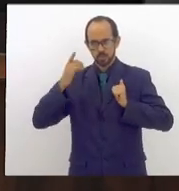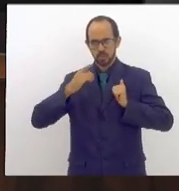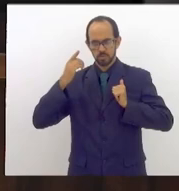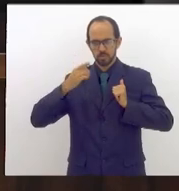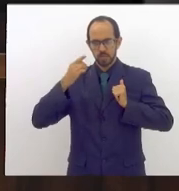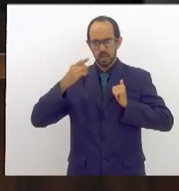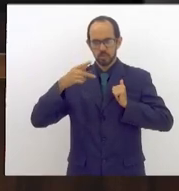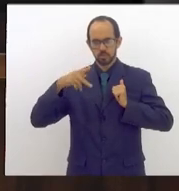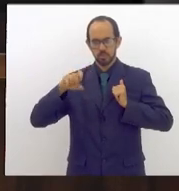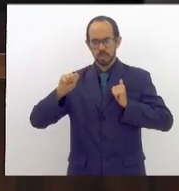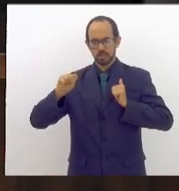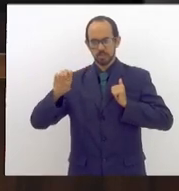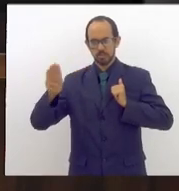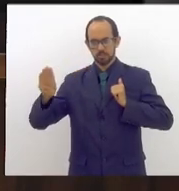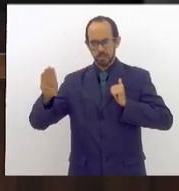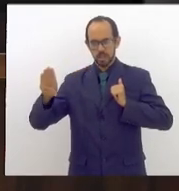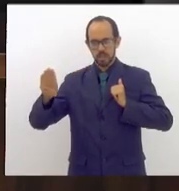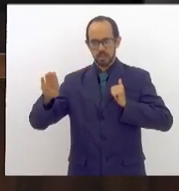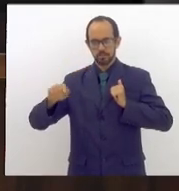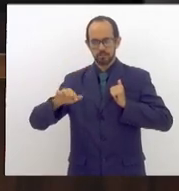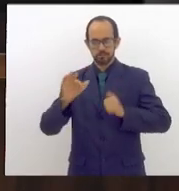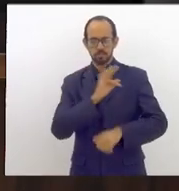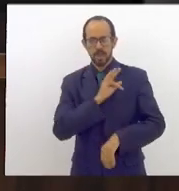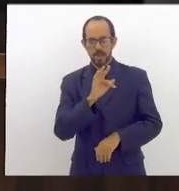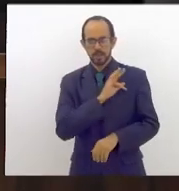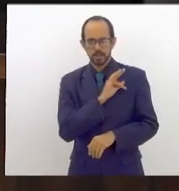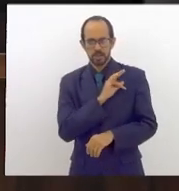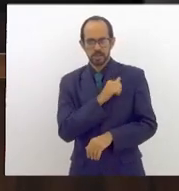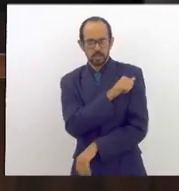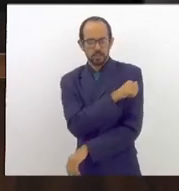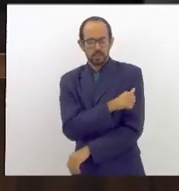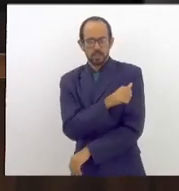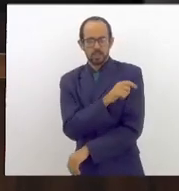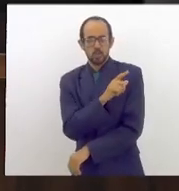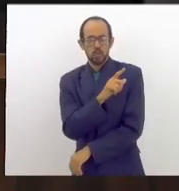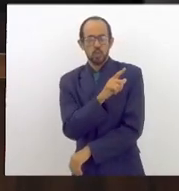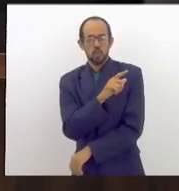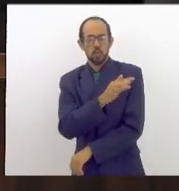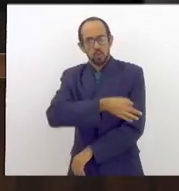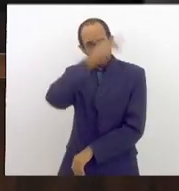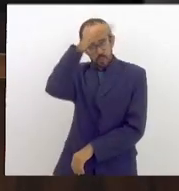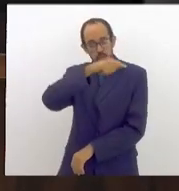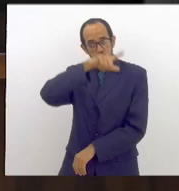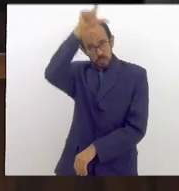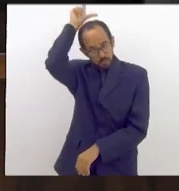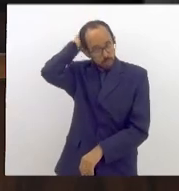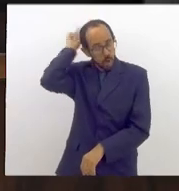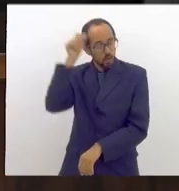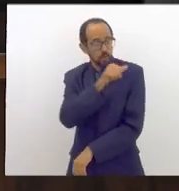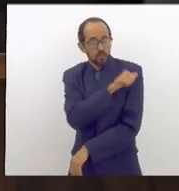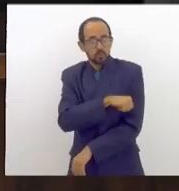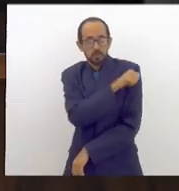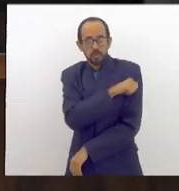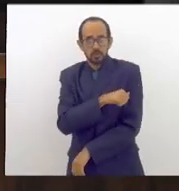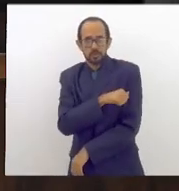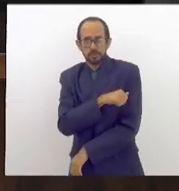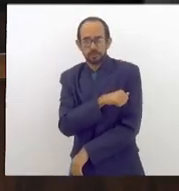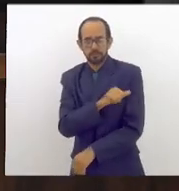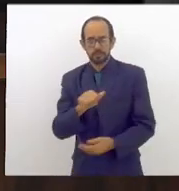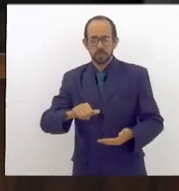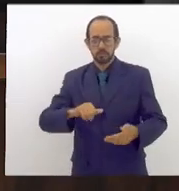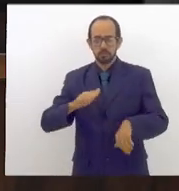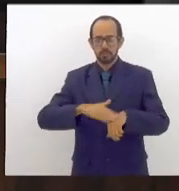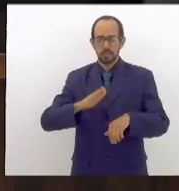PSB abstenção deputada Marta e Deputado Luiz Paulo enfermeira Rejane nada mais a tratar